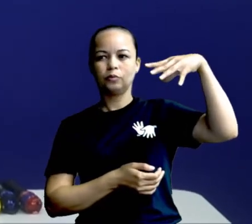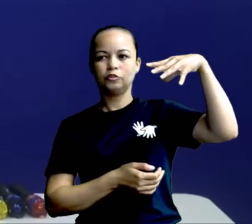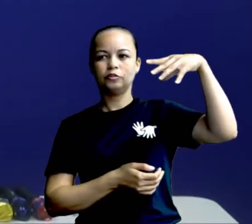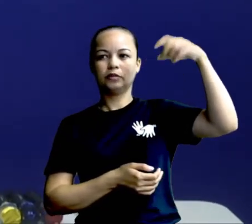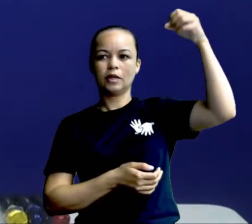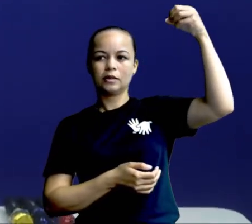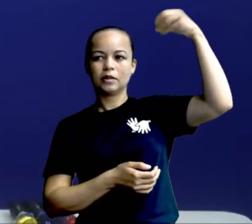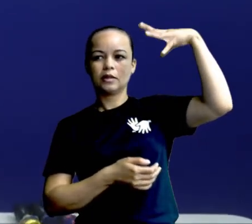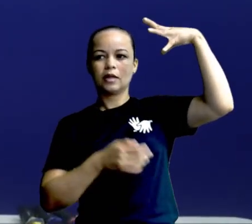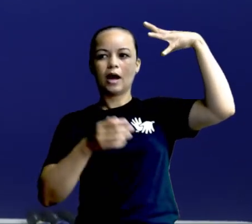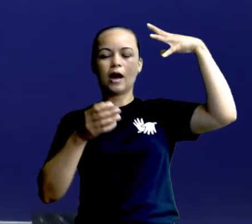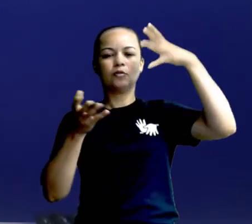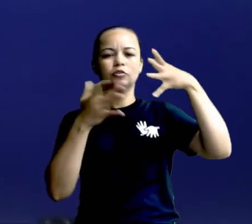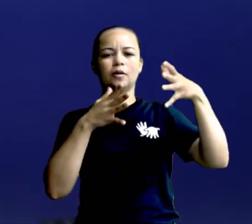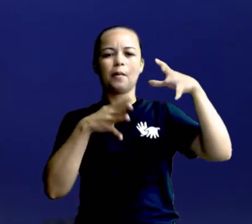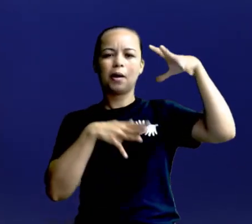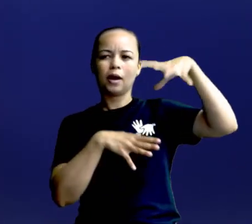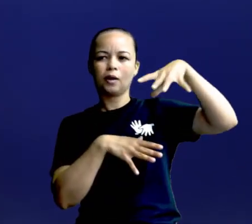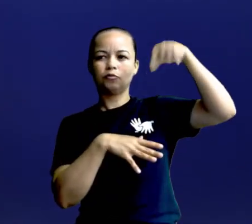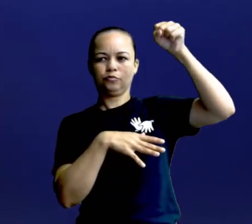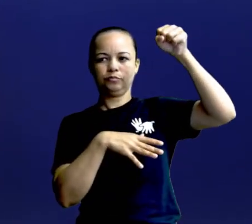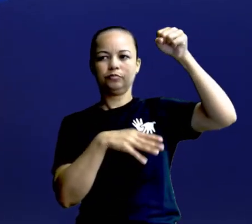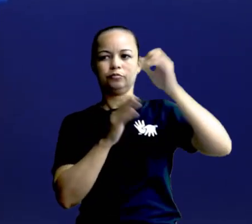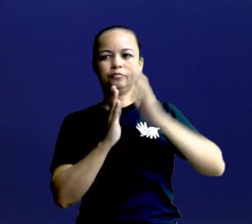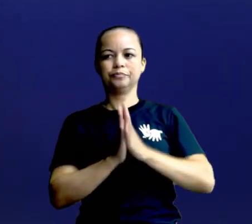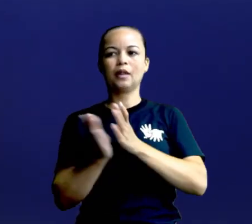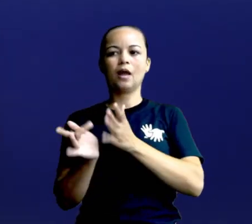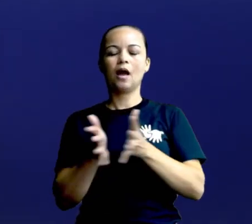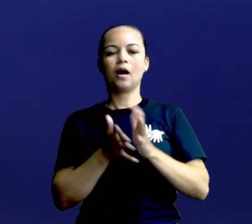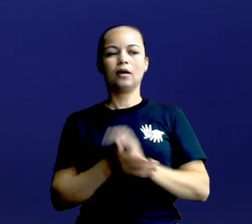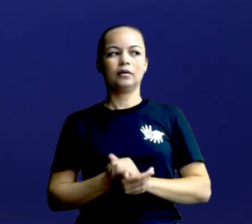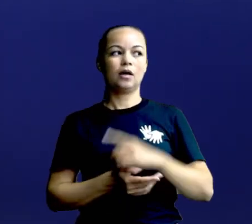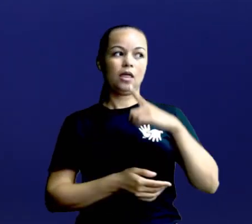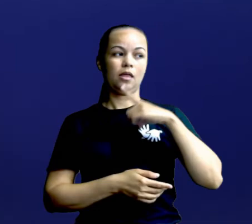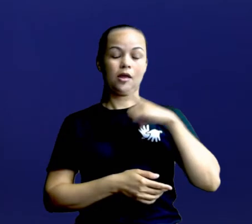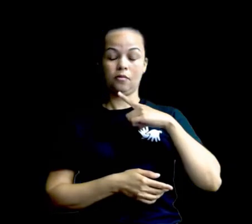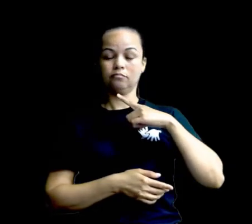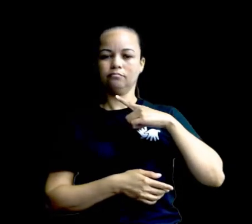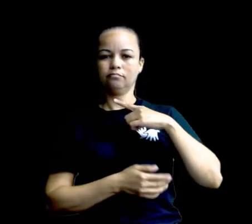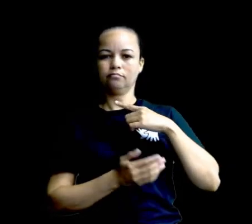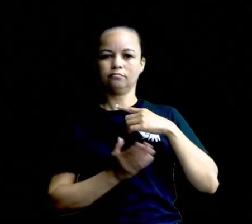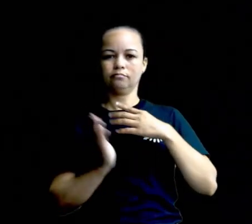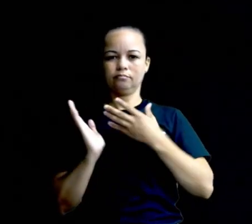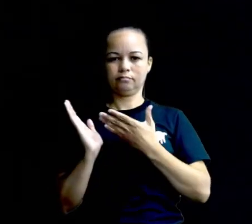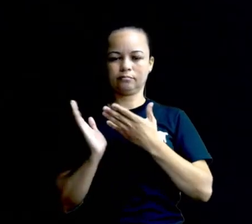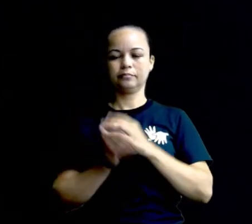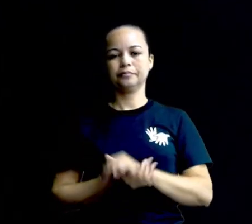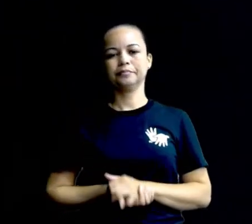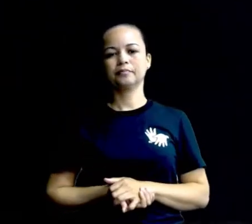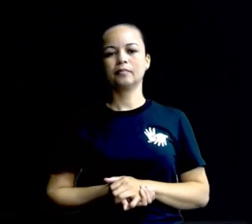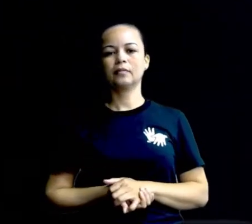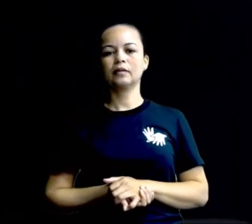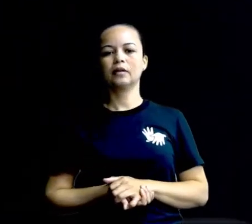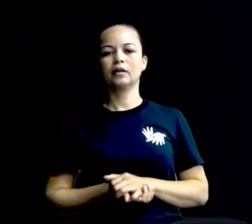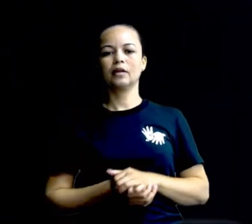falar um pouco sobre a luz, tá? Olha, eu tenho aqui, apaga a luz, por favor, aí. Ó, eu tenho